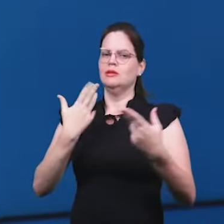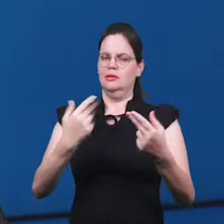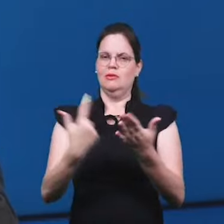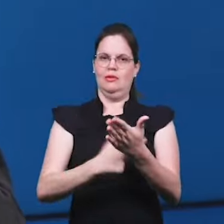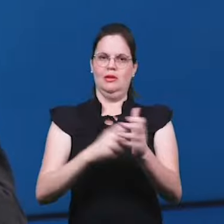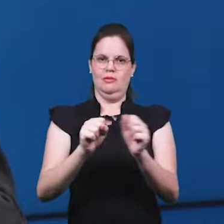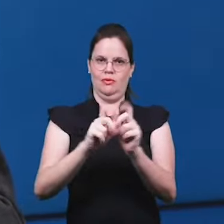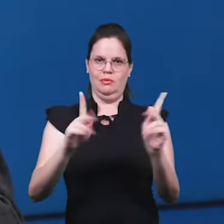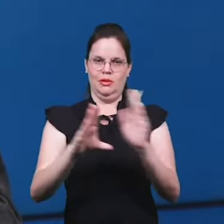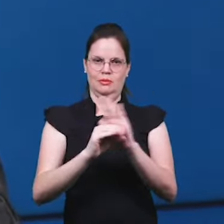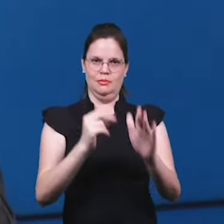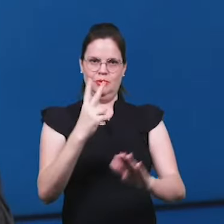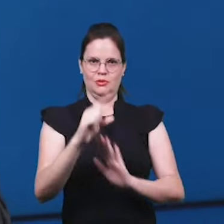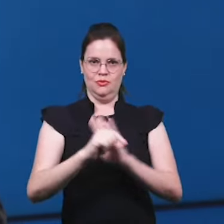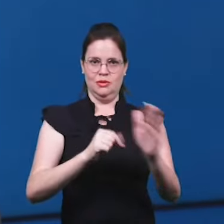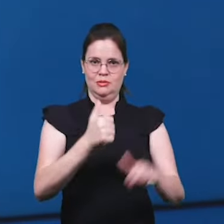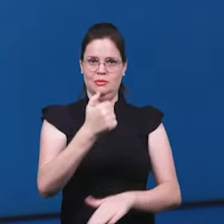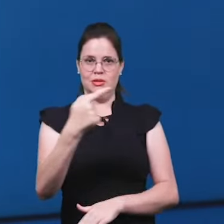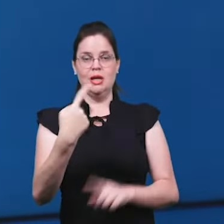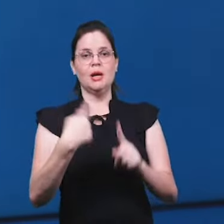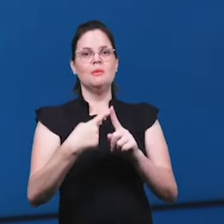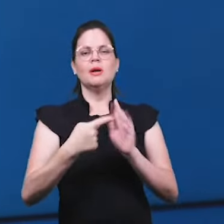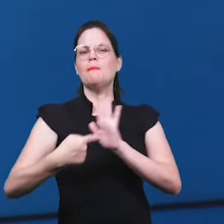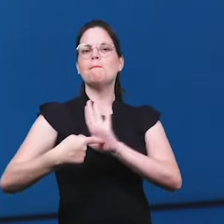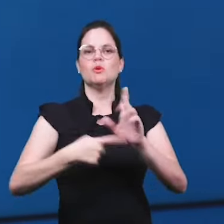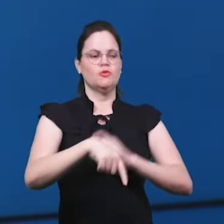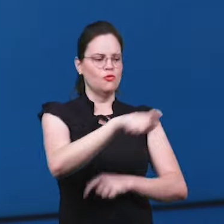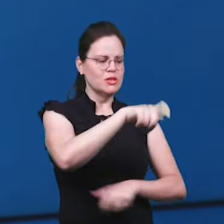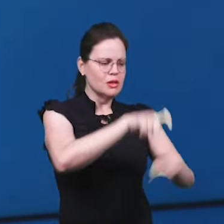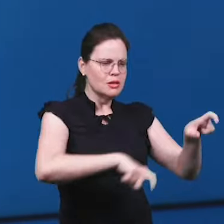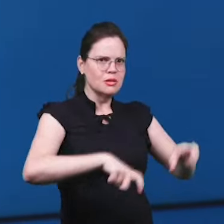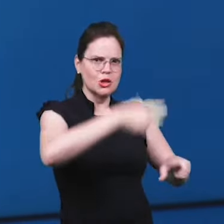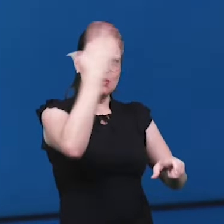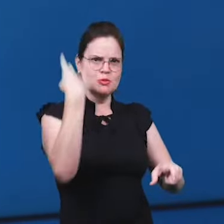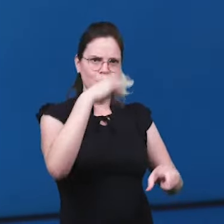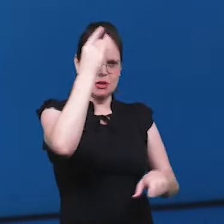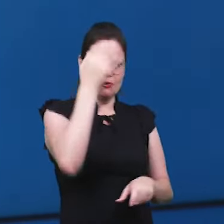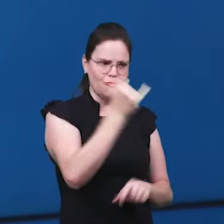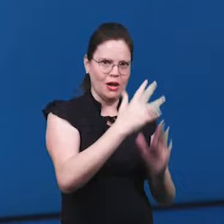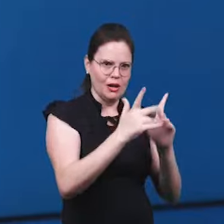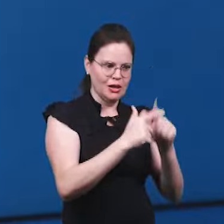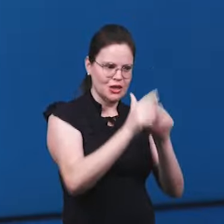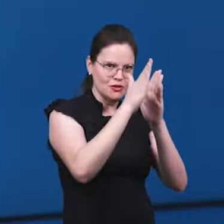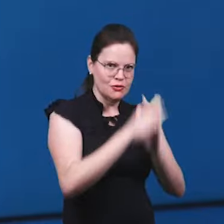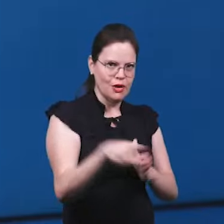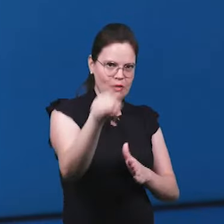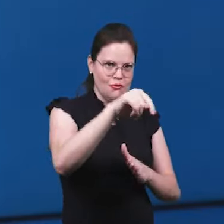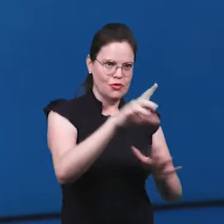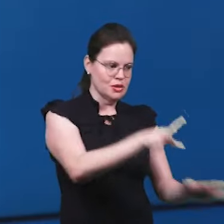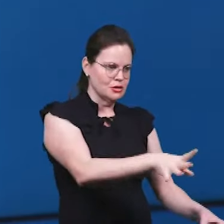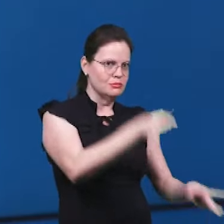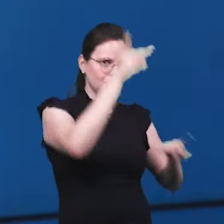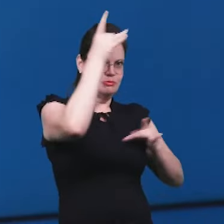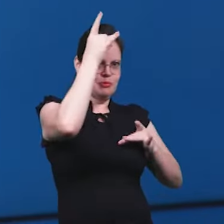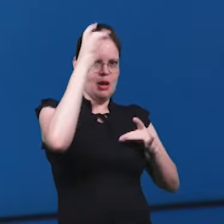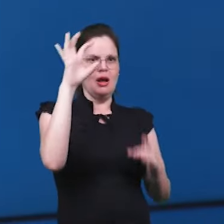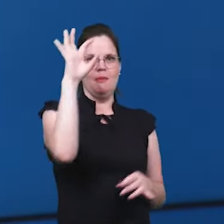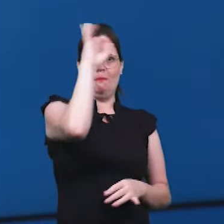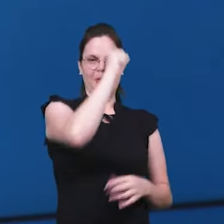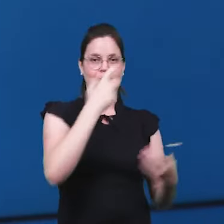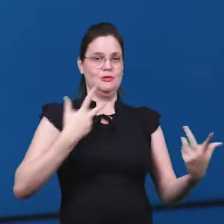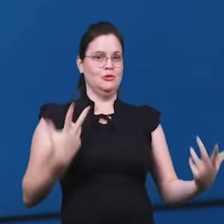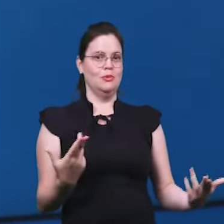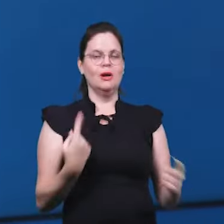capítulo 2, verso 17, que diz, aquele que tem ouvidos, ouça o que o Espírito diz às igrejas.